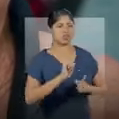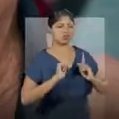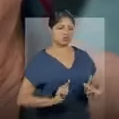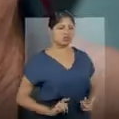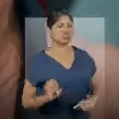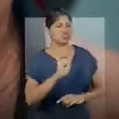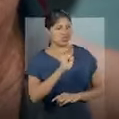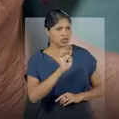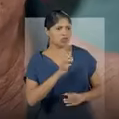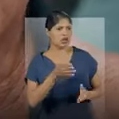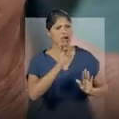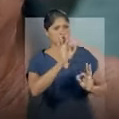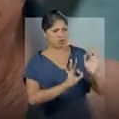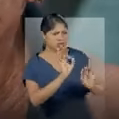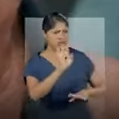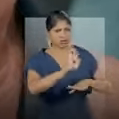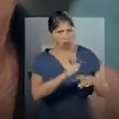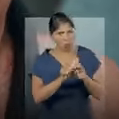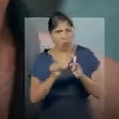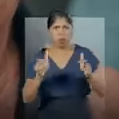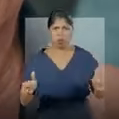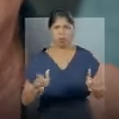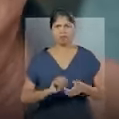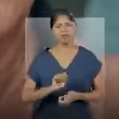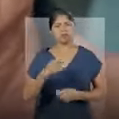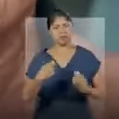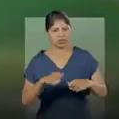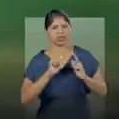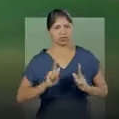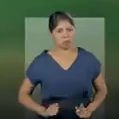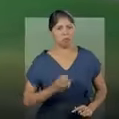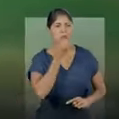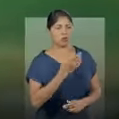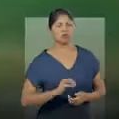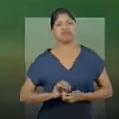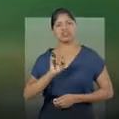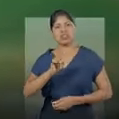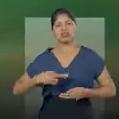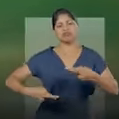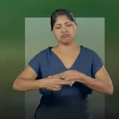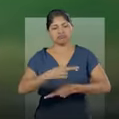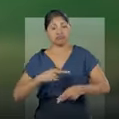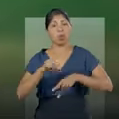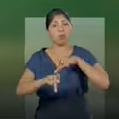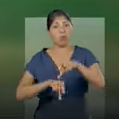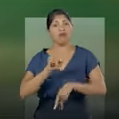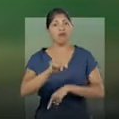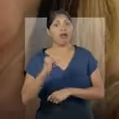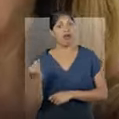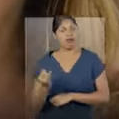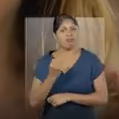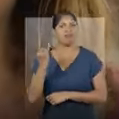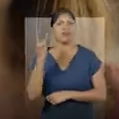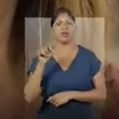gestor. Para dirigir esse estado tão grande, tem que ser um bom gestor. Ele está interagindo com o povo e isso é muito